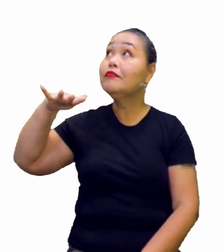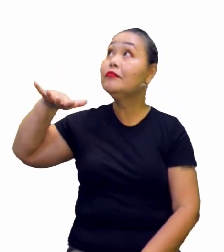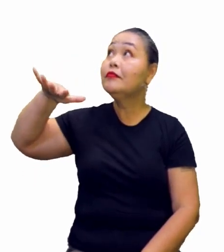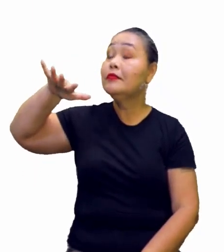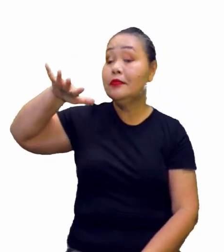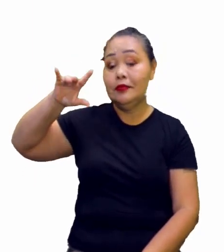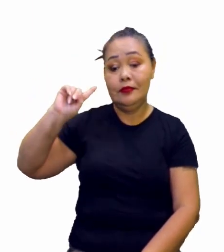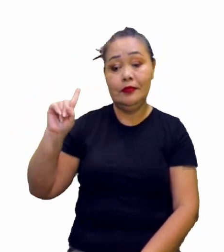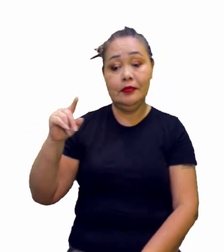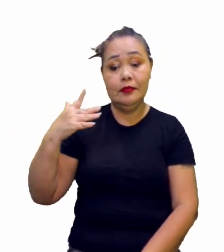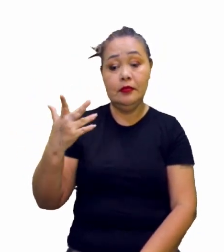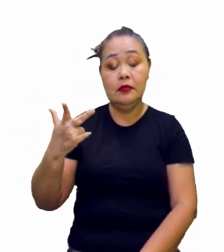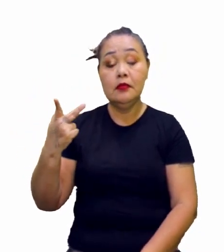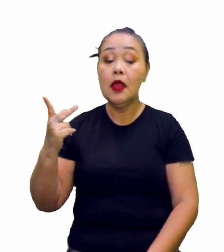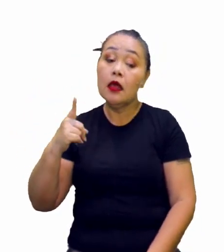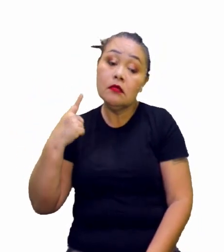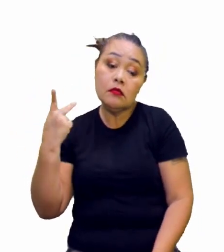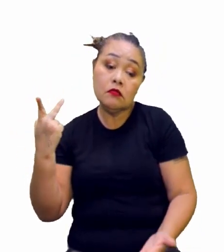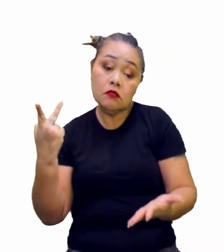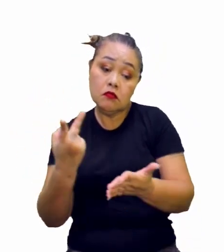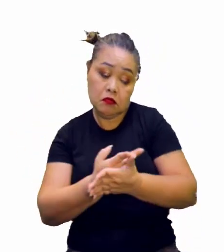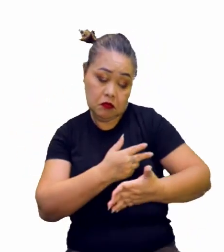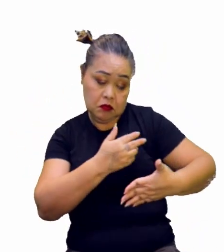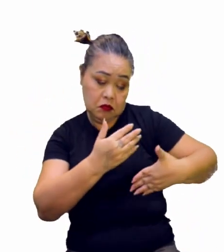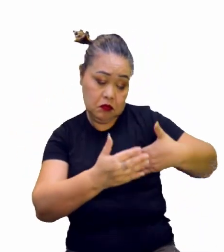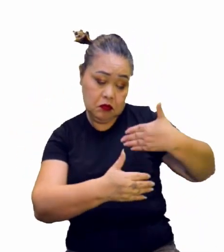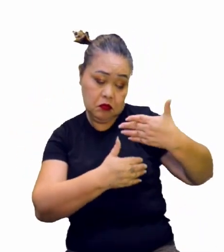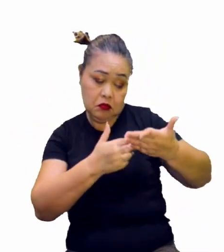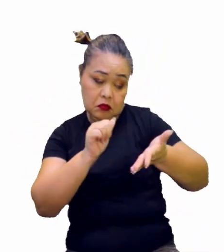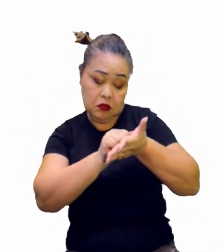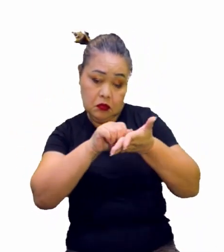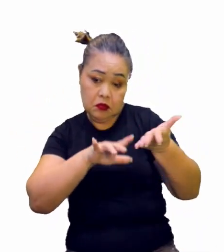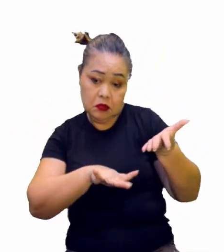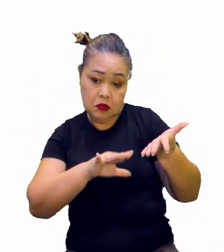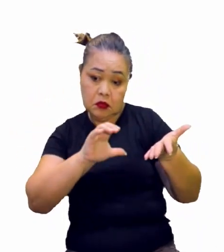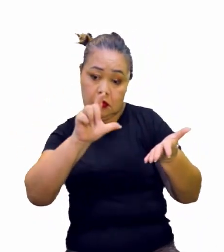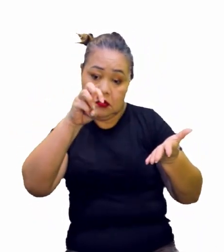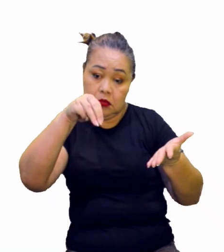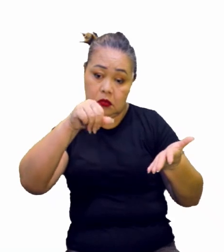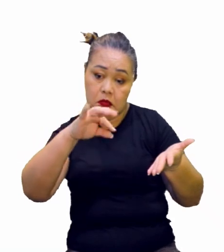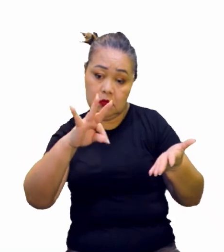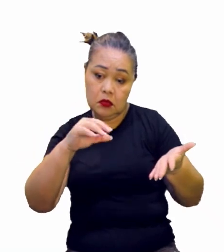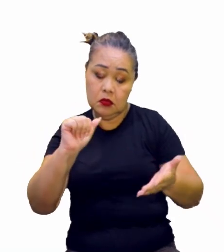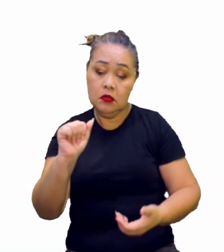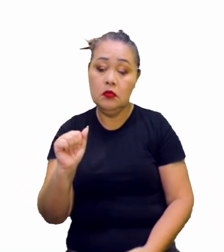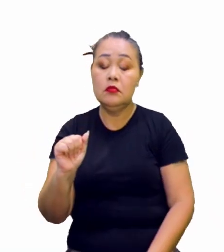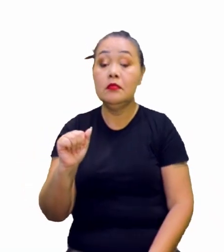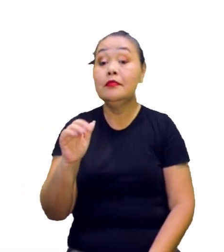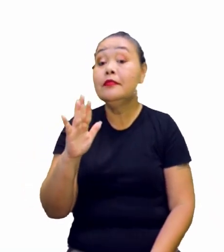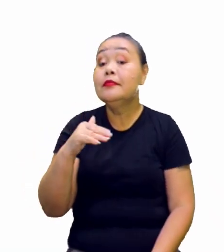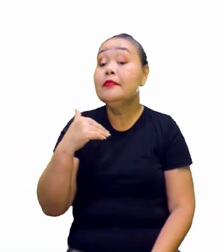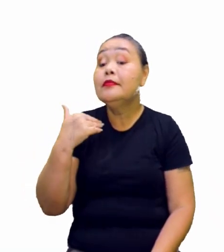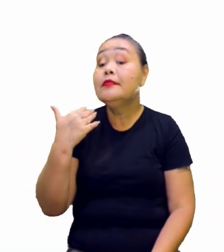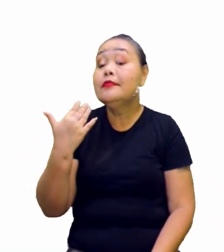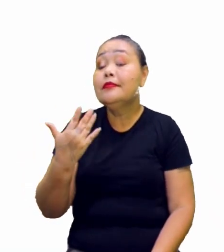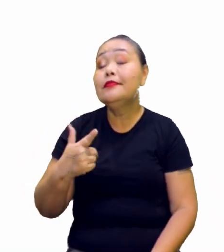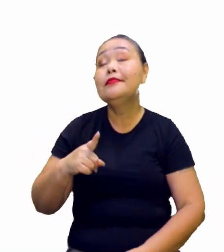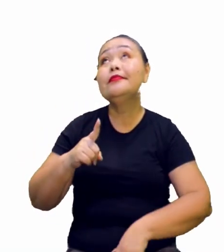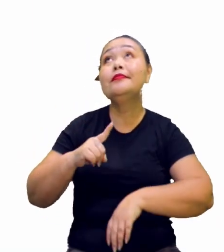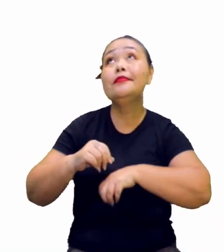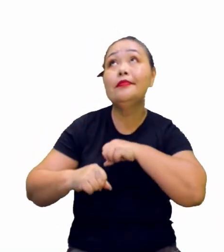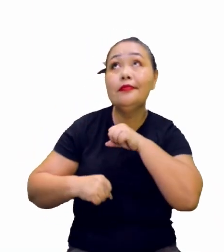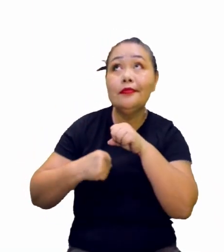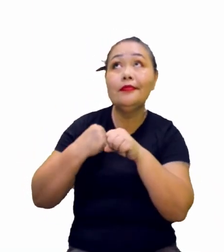Claro que para ocorrer a alteração de uma atividade climática, então tem anos e anos